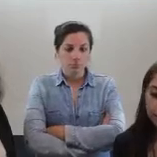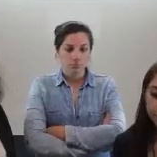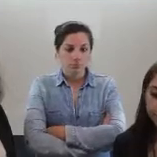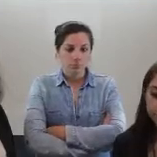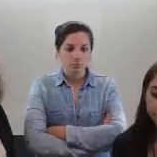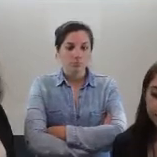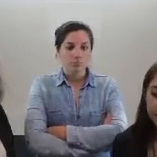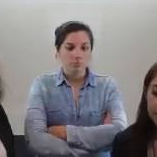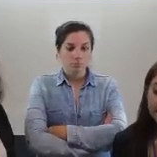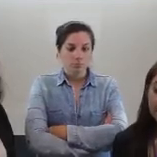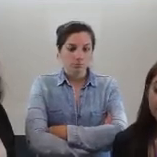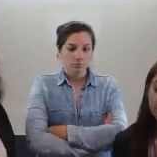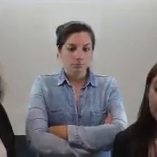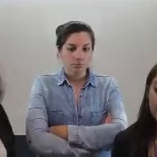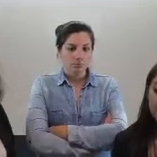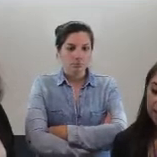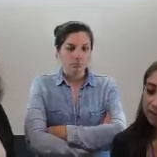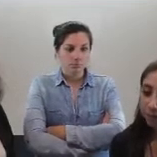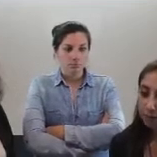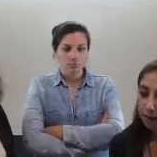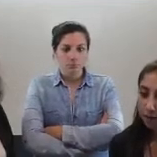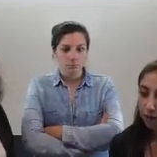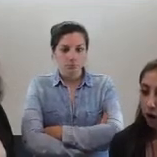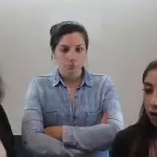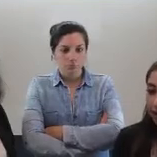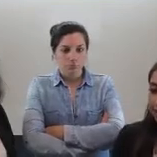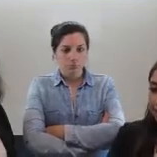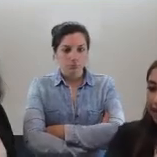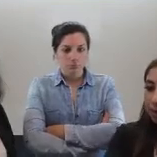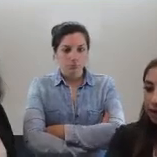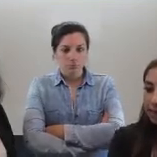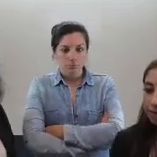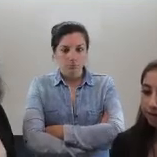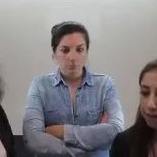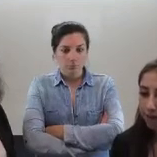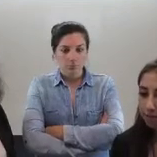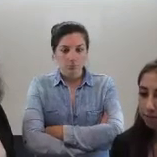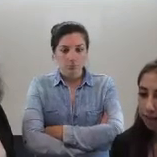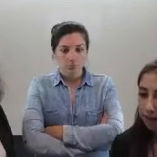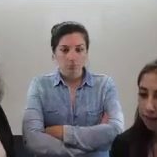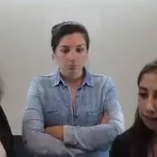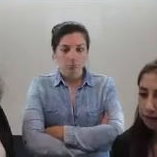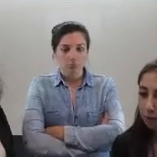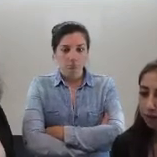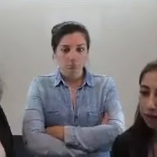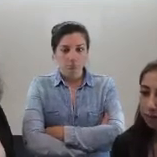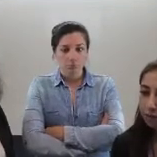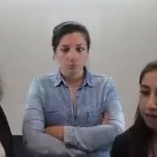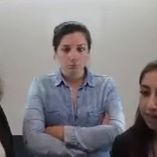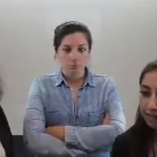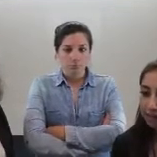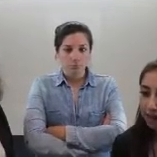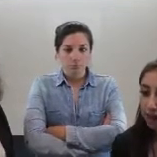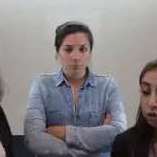algum arquivo, dá para enviar referência por e-mail. Esse aqui é o calendário de treinamentos que o portal da